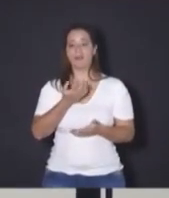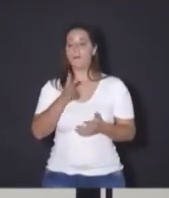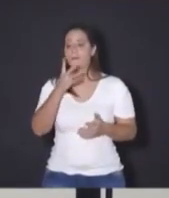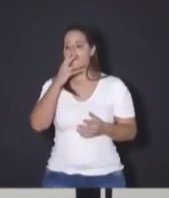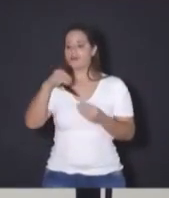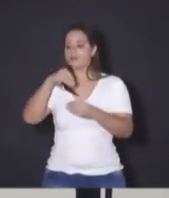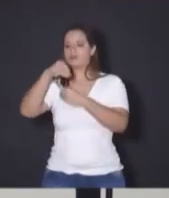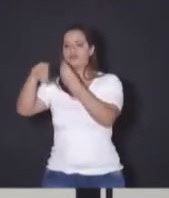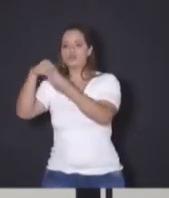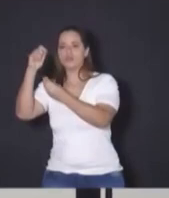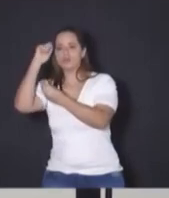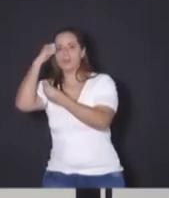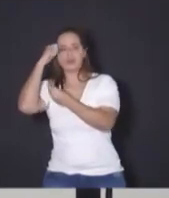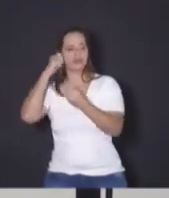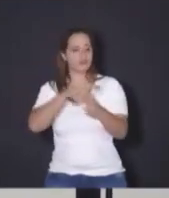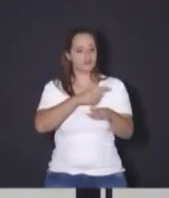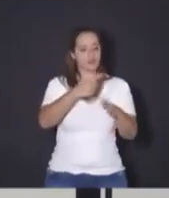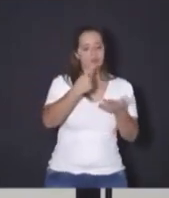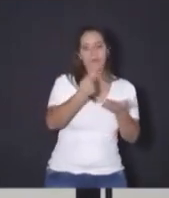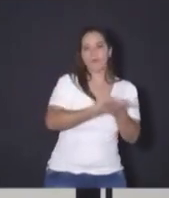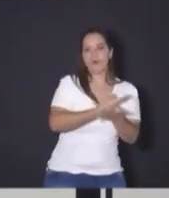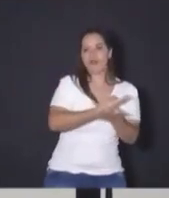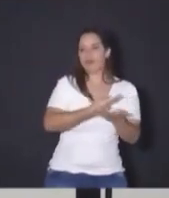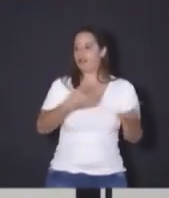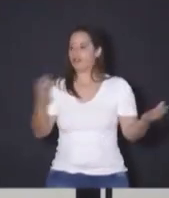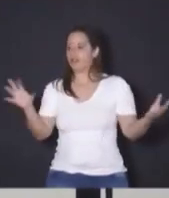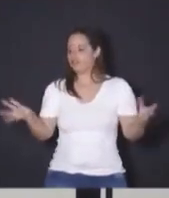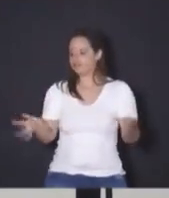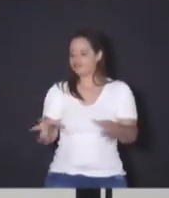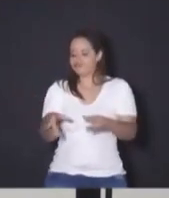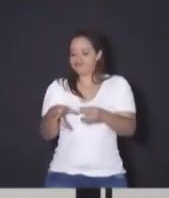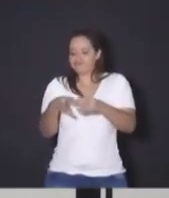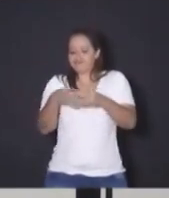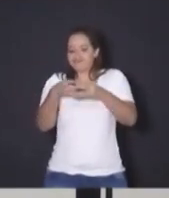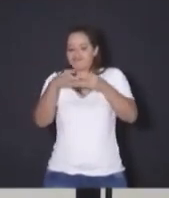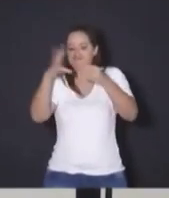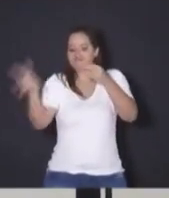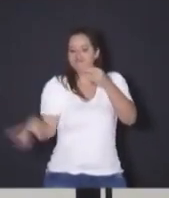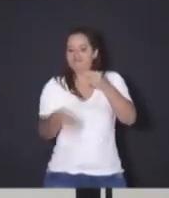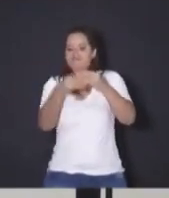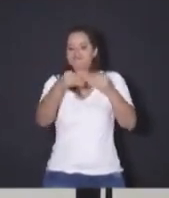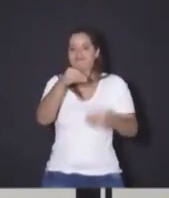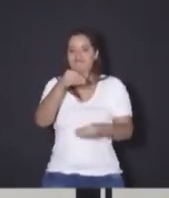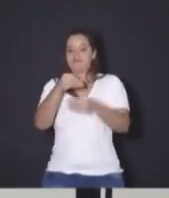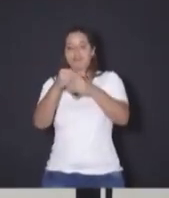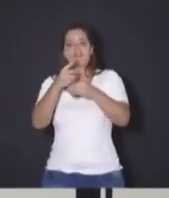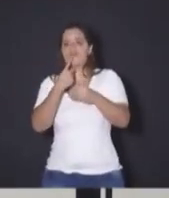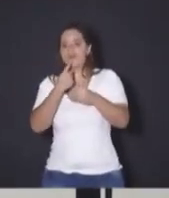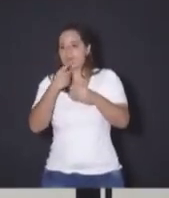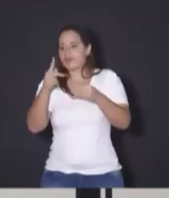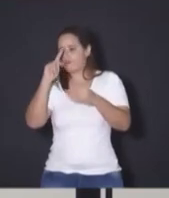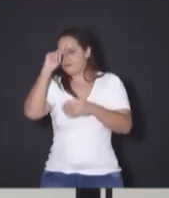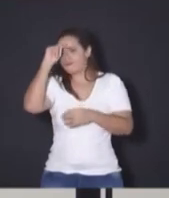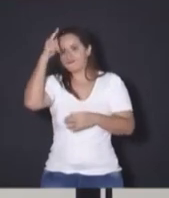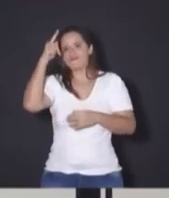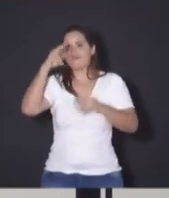bota um pouquinho de preto, ou bota um pouquinho de branco, ou bota... Aí é que vai dar um outro tom de vermelho, que não é o